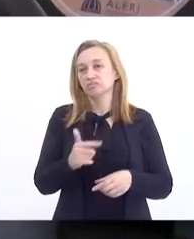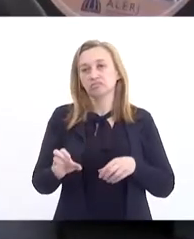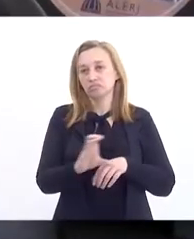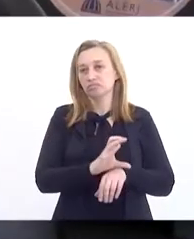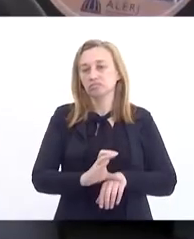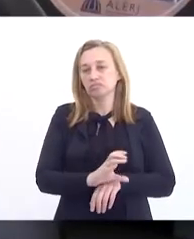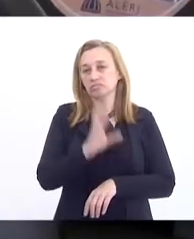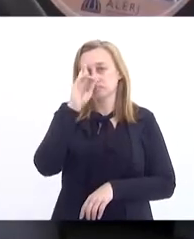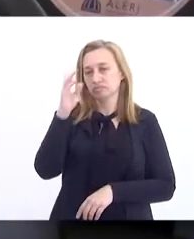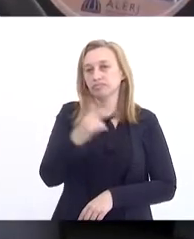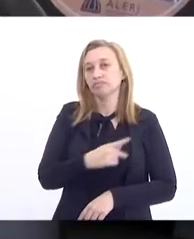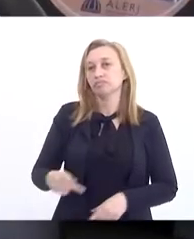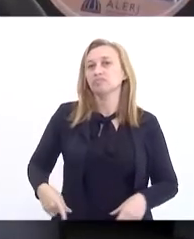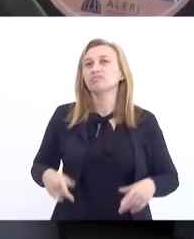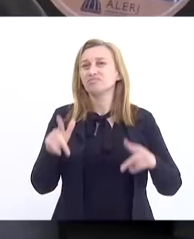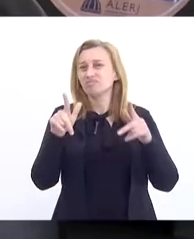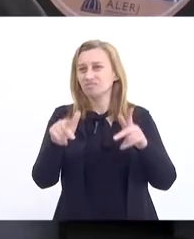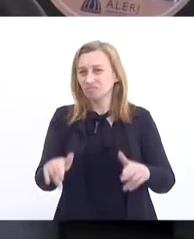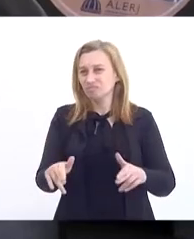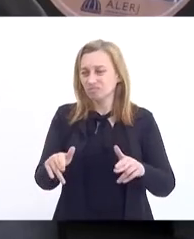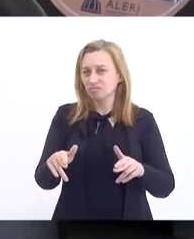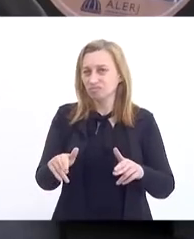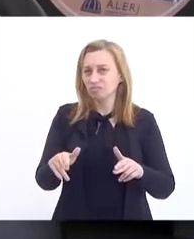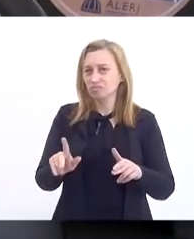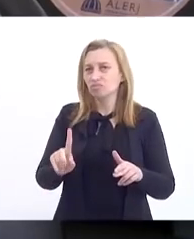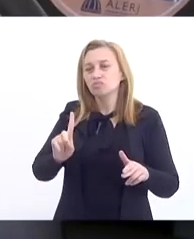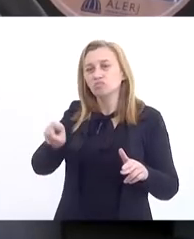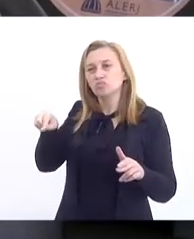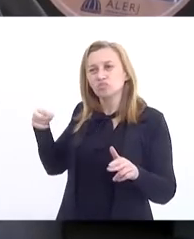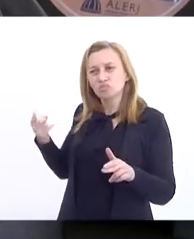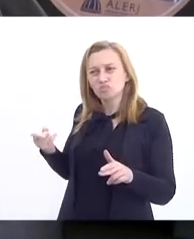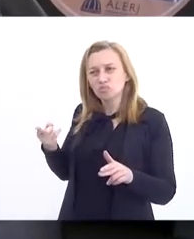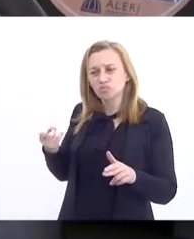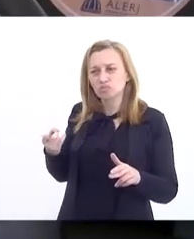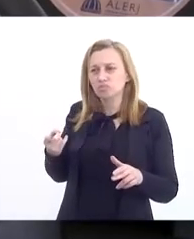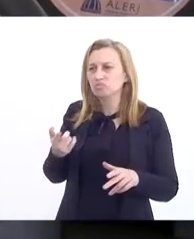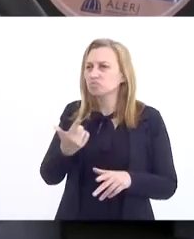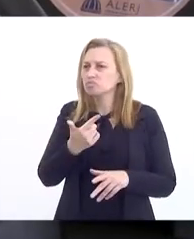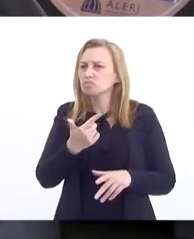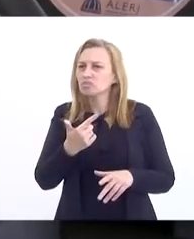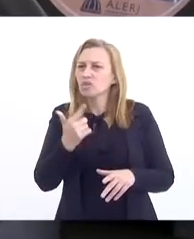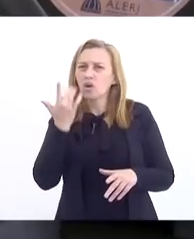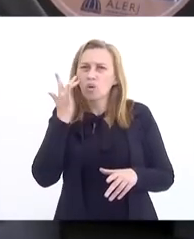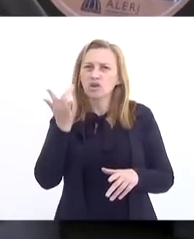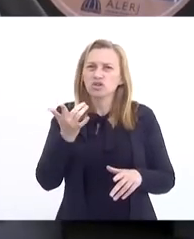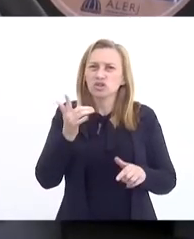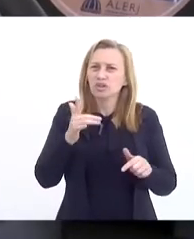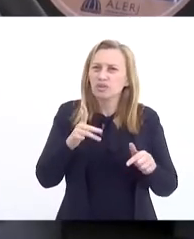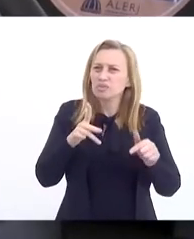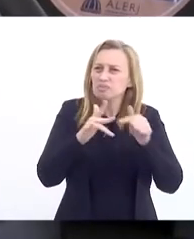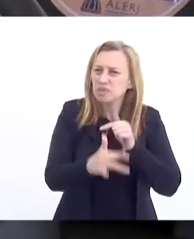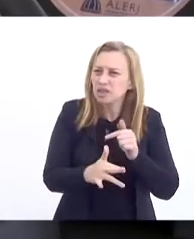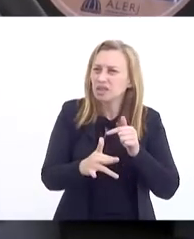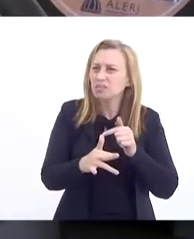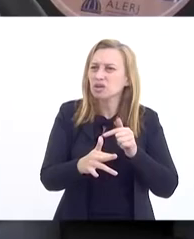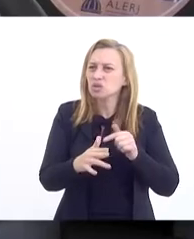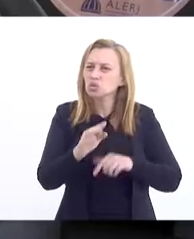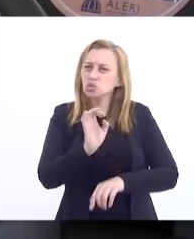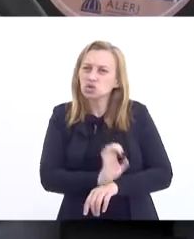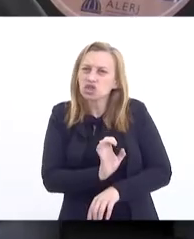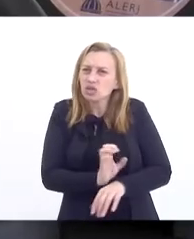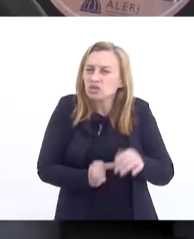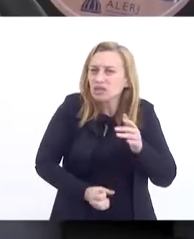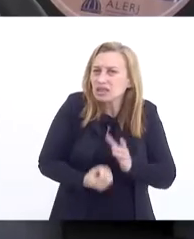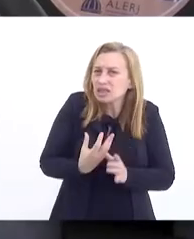inconstitucionalidade, presidente. Pelos mesmos argumentos do anterior. Não é algo, acho que é uma interferência do Estado